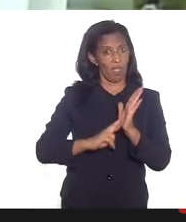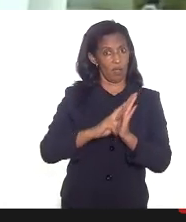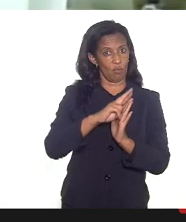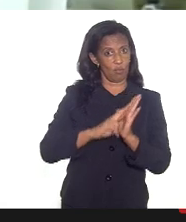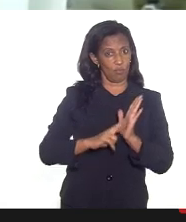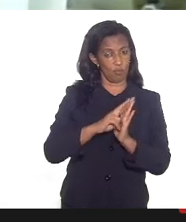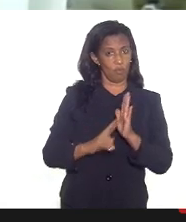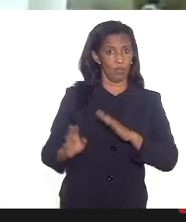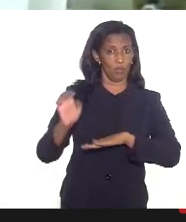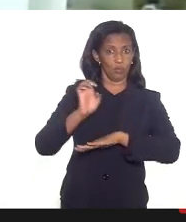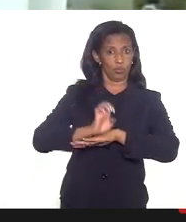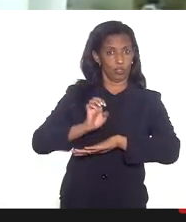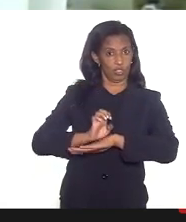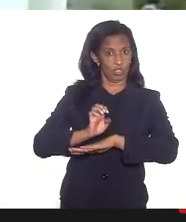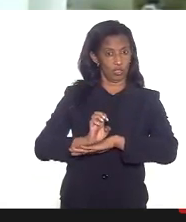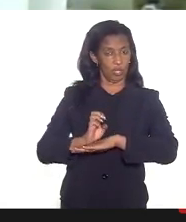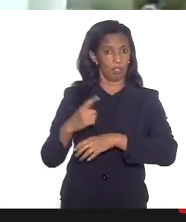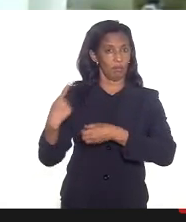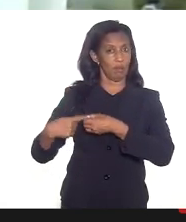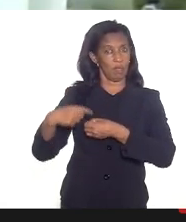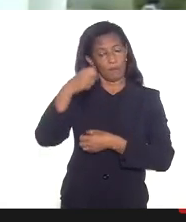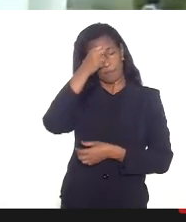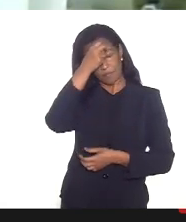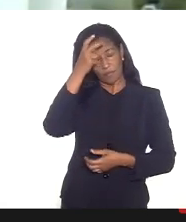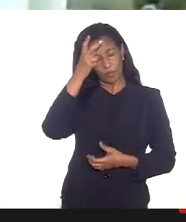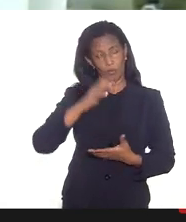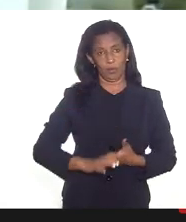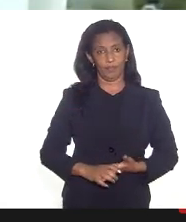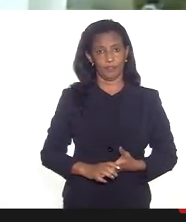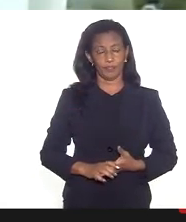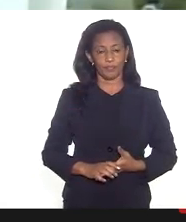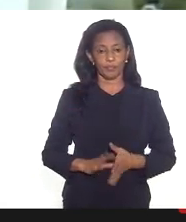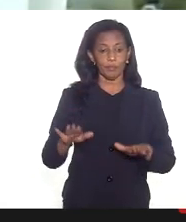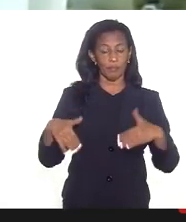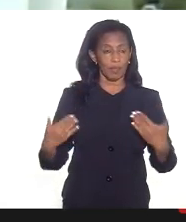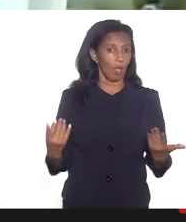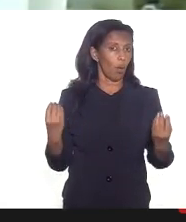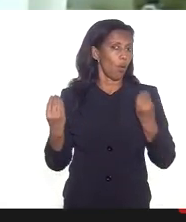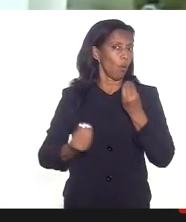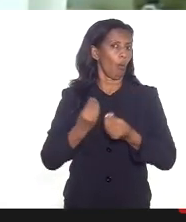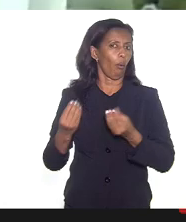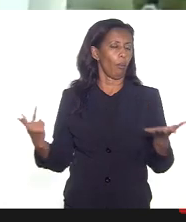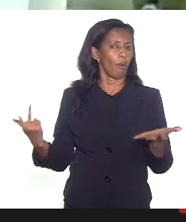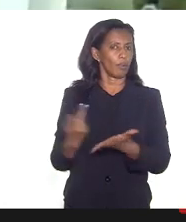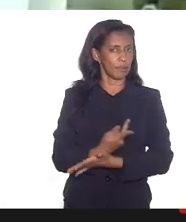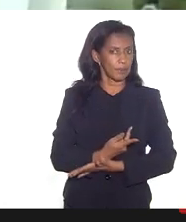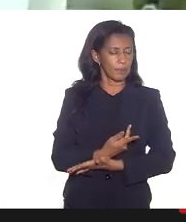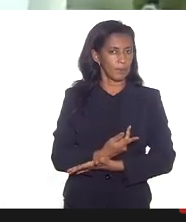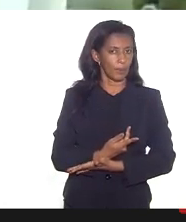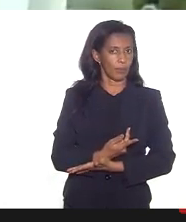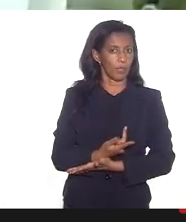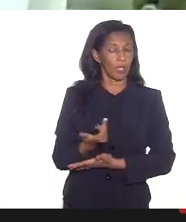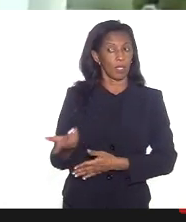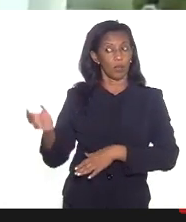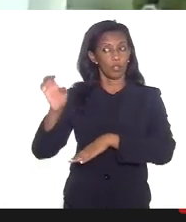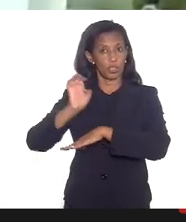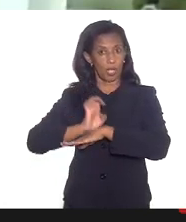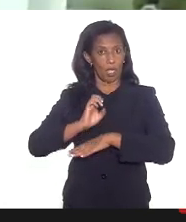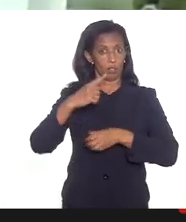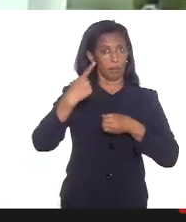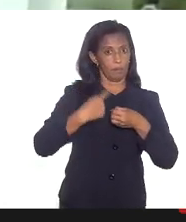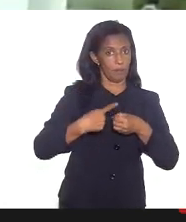dos estados e municípios Então os Como ouvir essa prerrogativa de que estados e